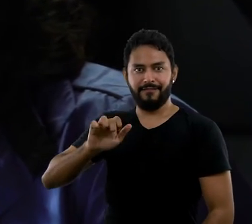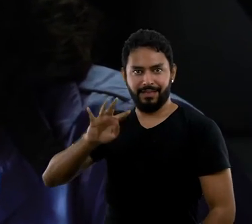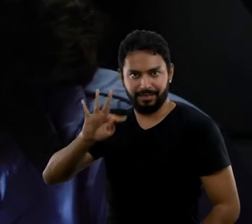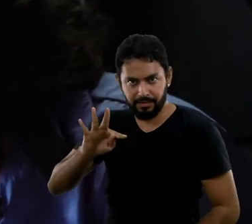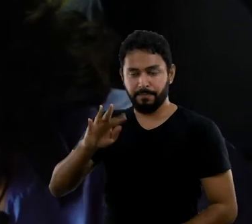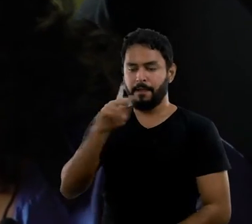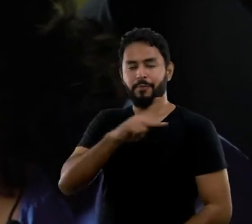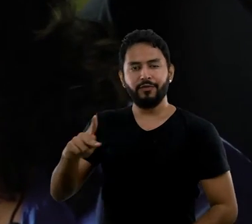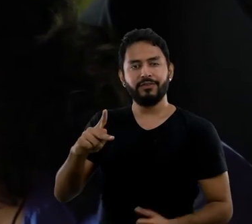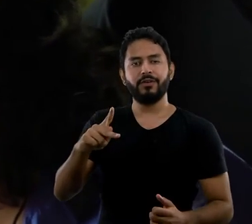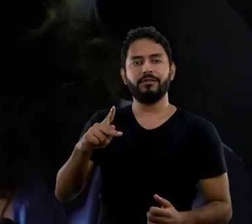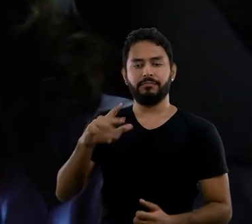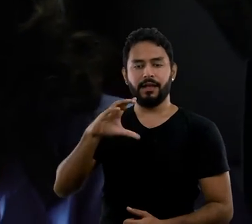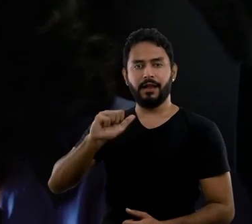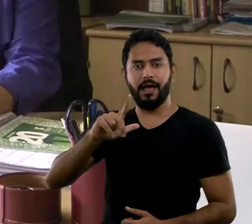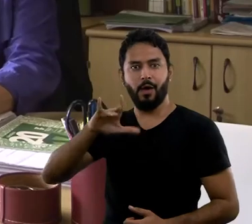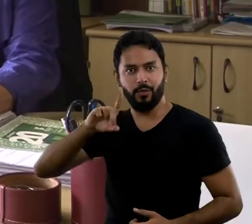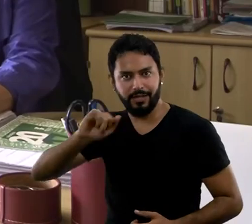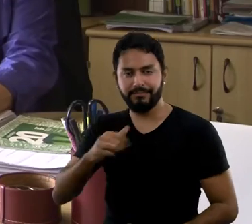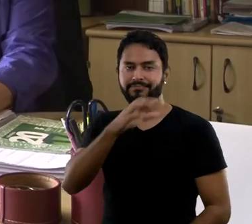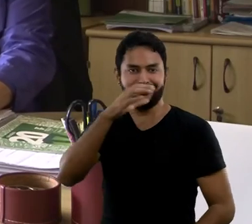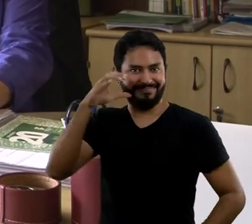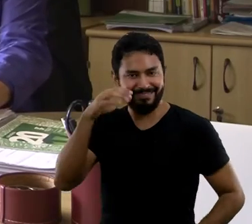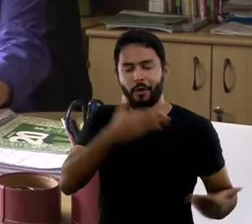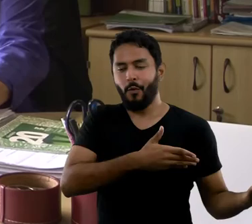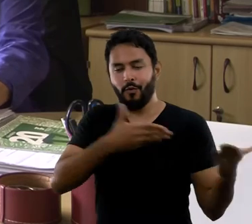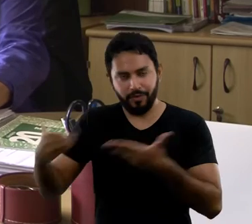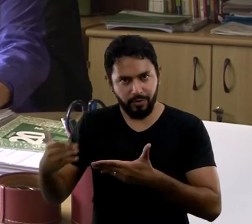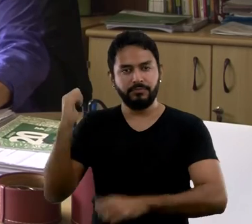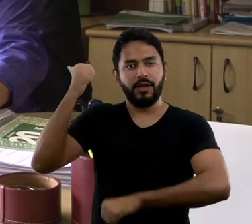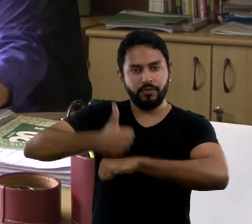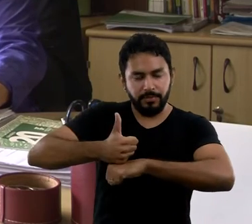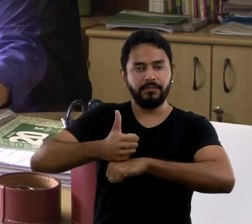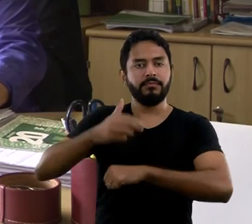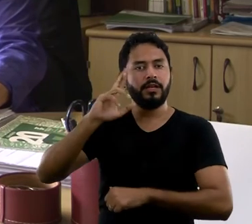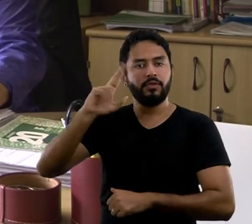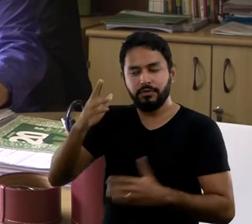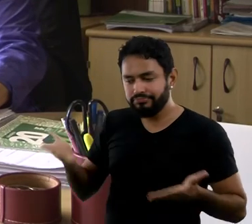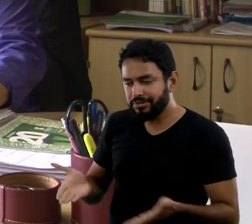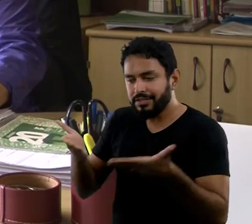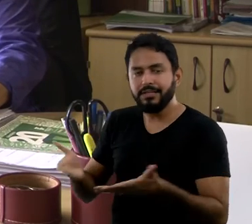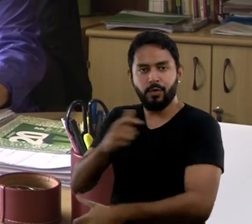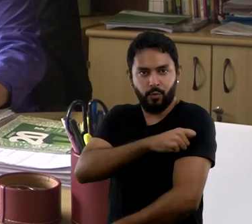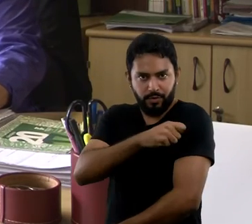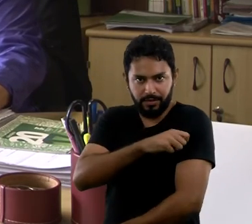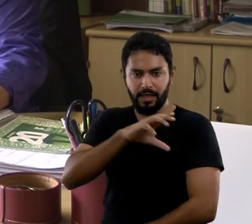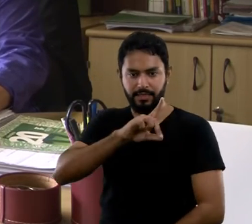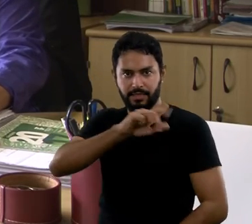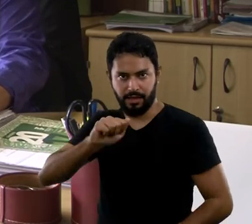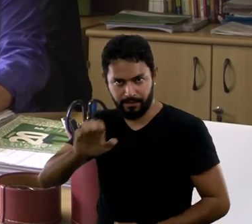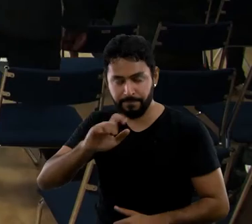a Diretoria de Assistência ao Estudante, a DAE. Depois a gente foi convidado para assumir a PROPESC, a Pró-Reitoria de Pesquisa,